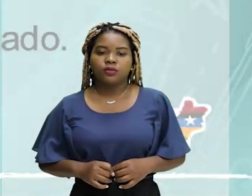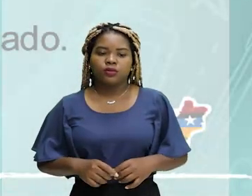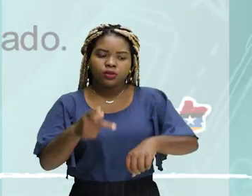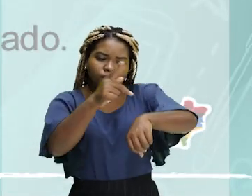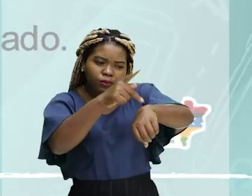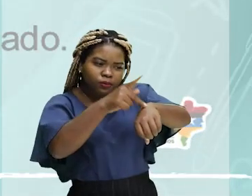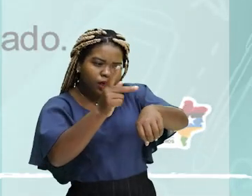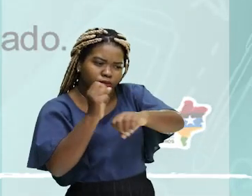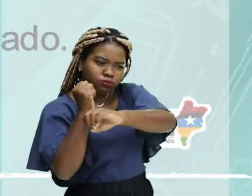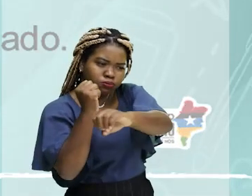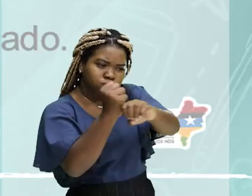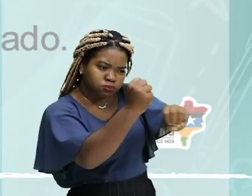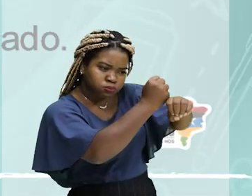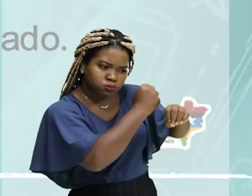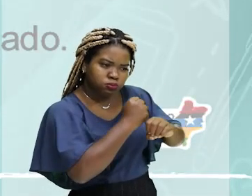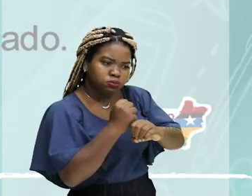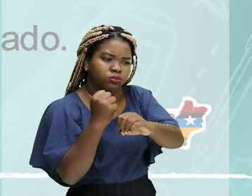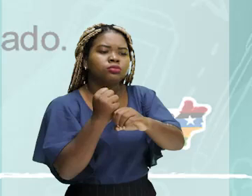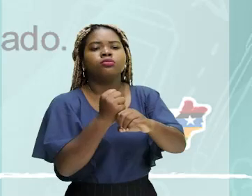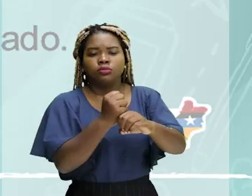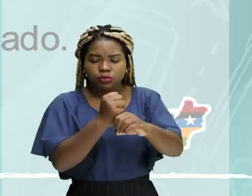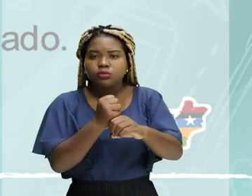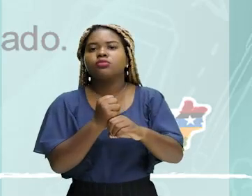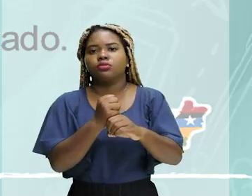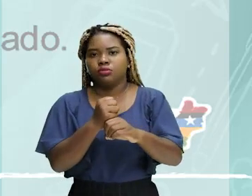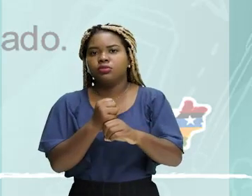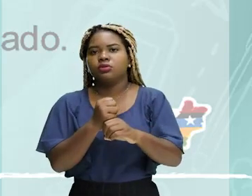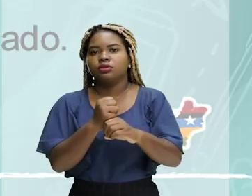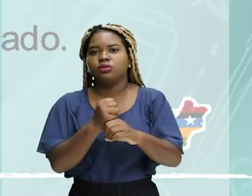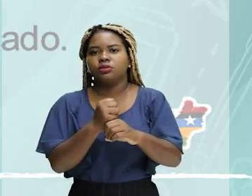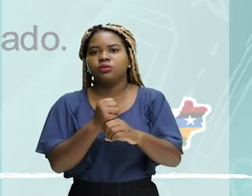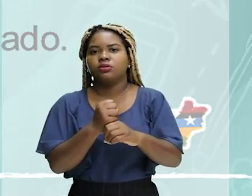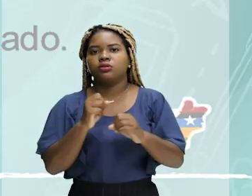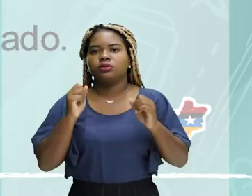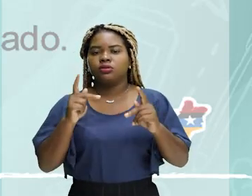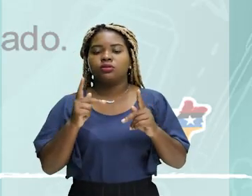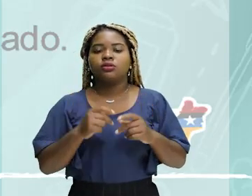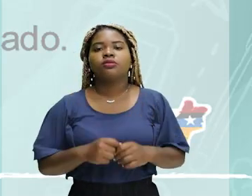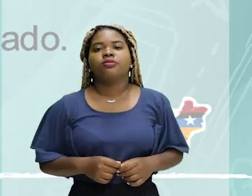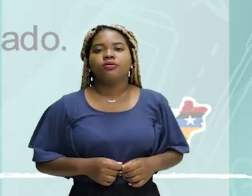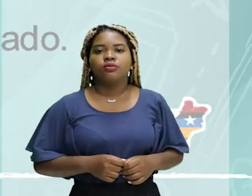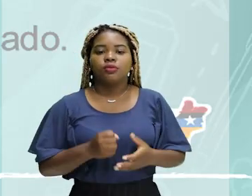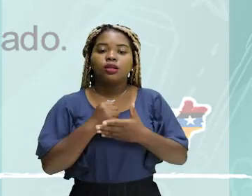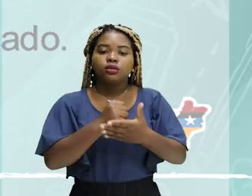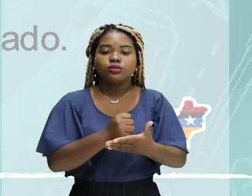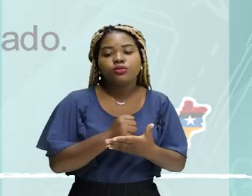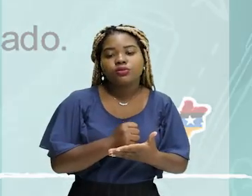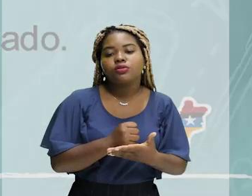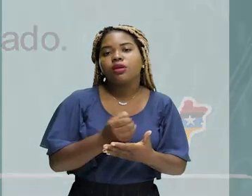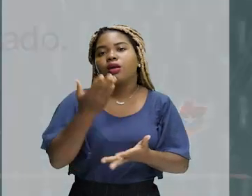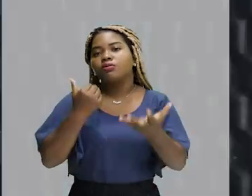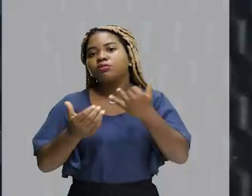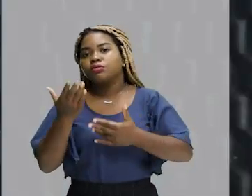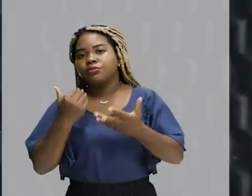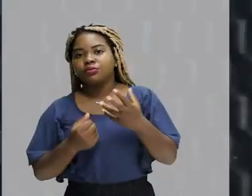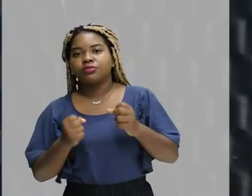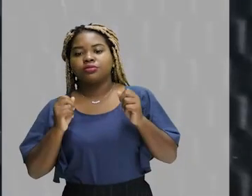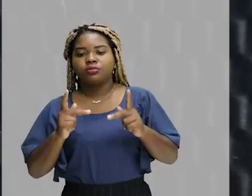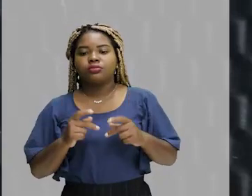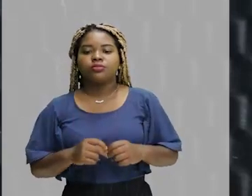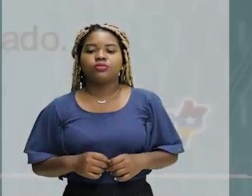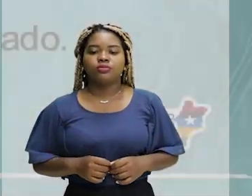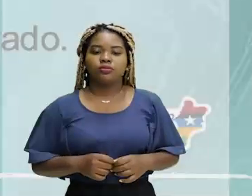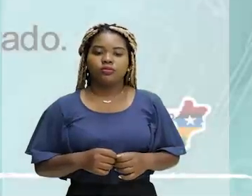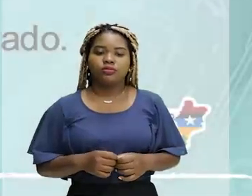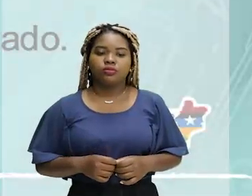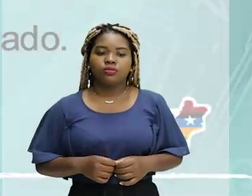para fabricar armas e objetos de caça, pesca, cerâmica, para guardar alimentos e tecelagem para fabricar redes, roupas e colchas.